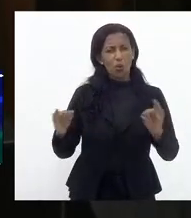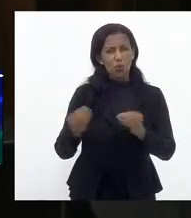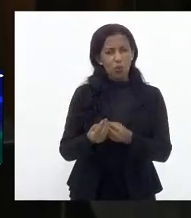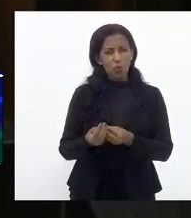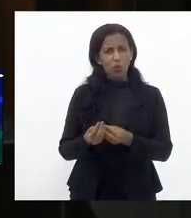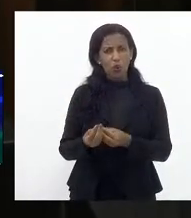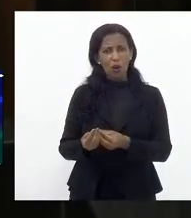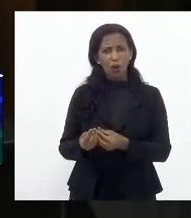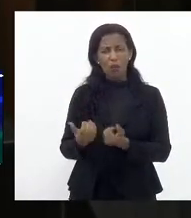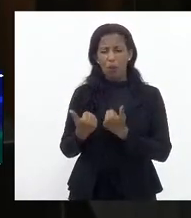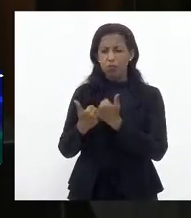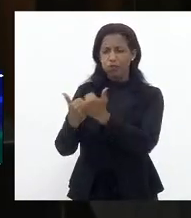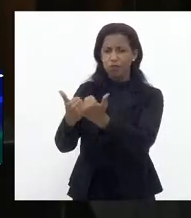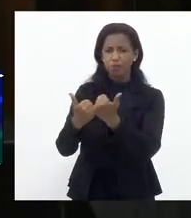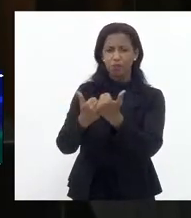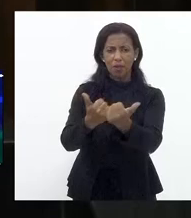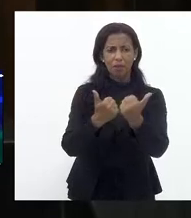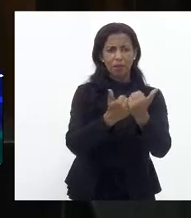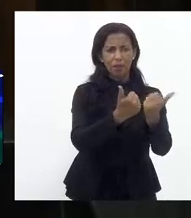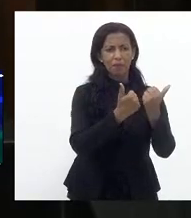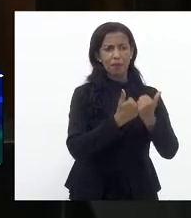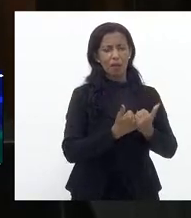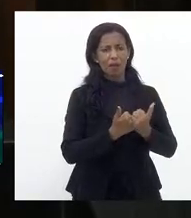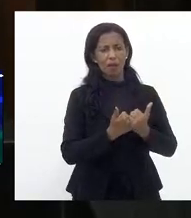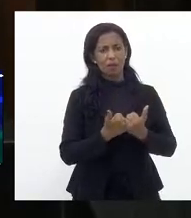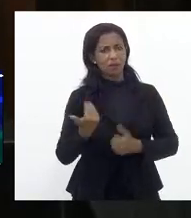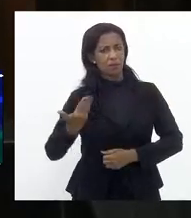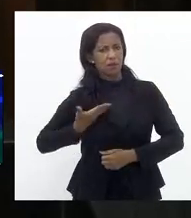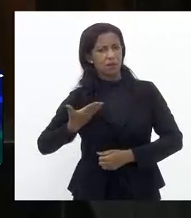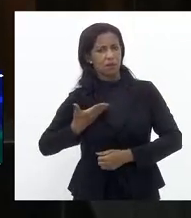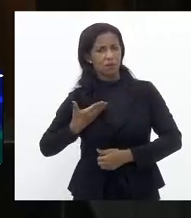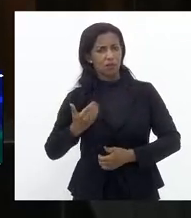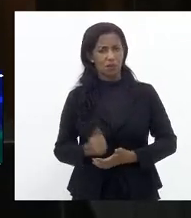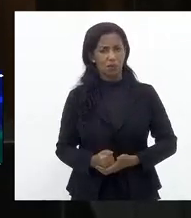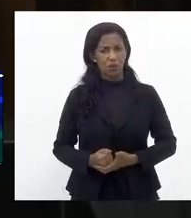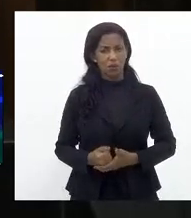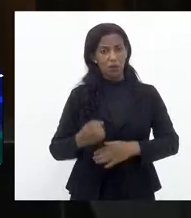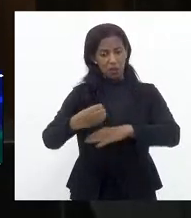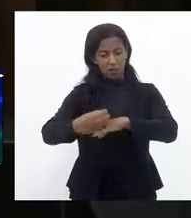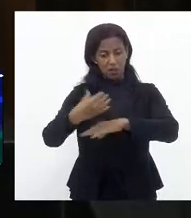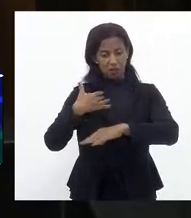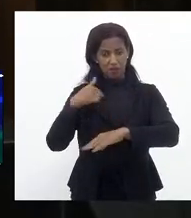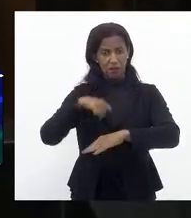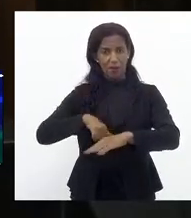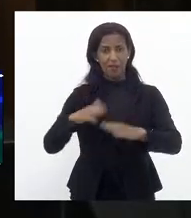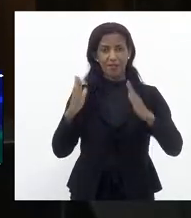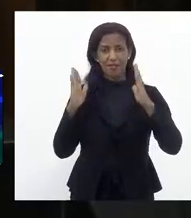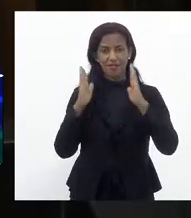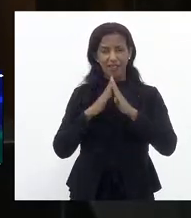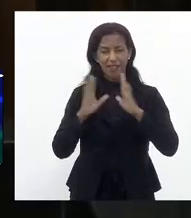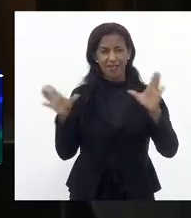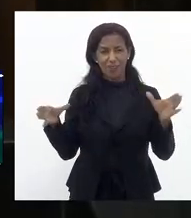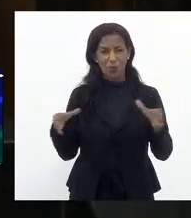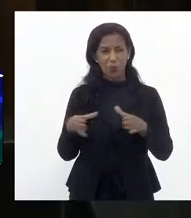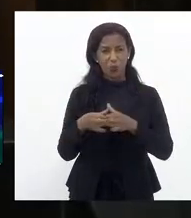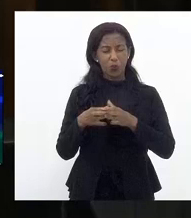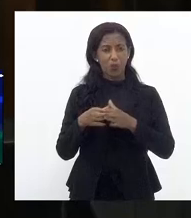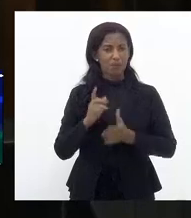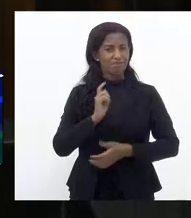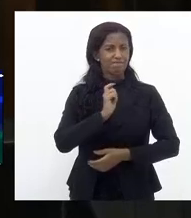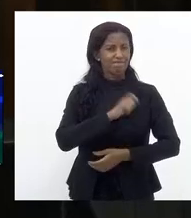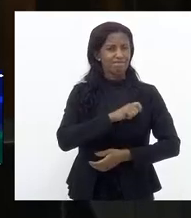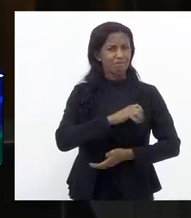apadrinhar os seus aliados. E envia para essa casa um pacote de maldade para